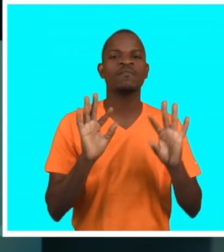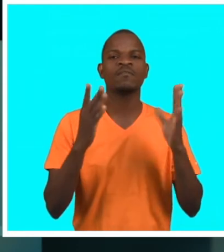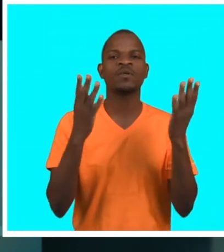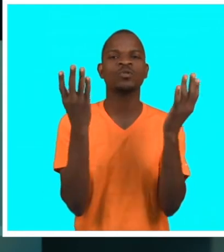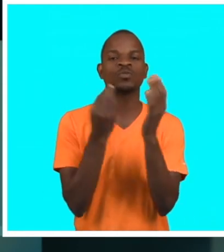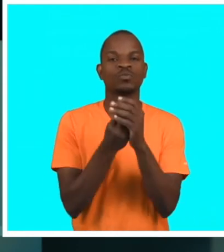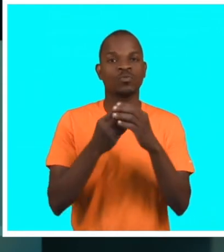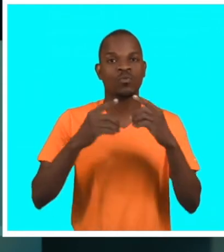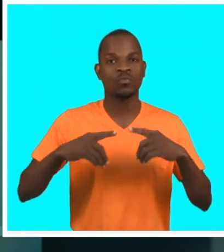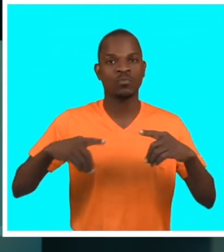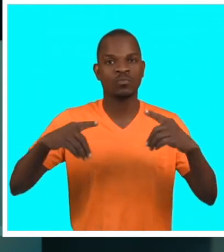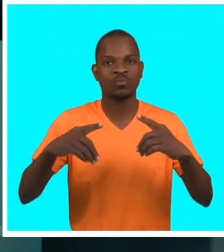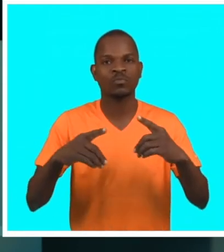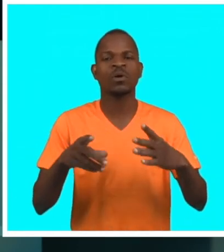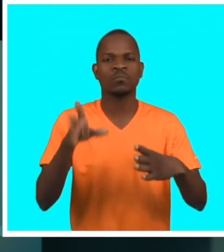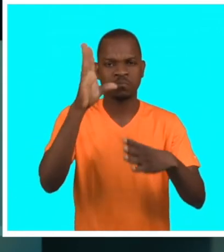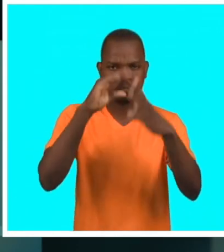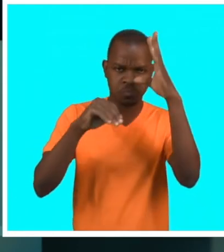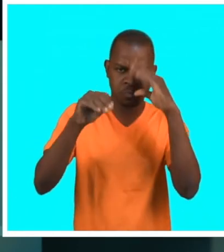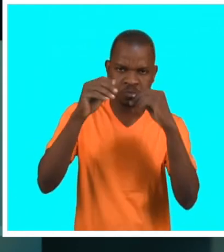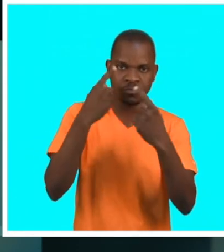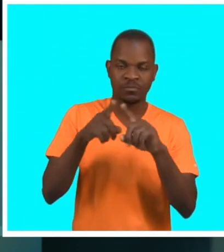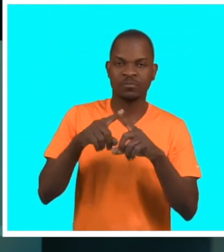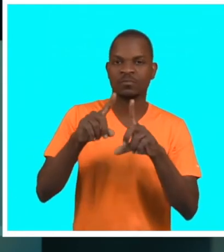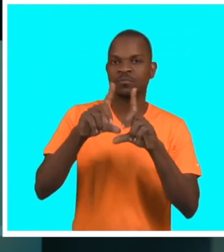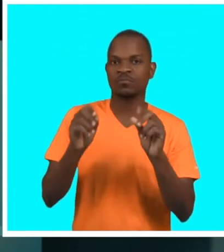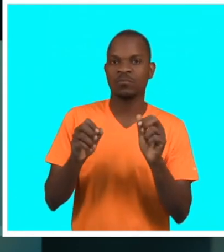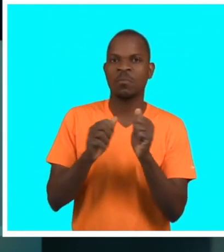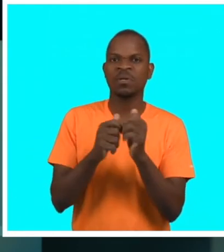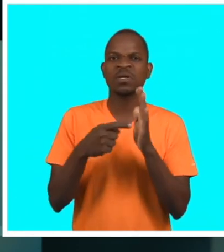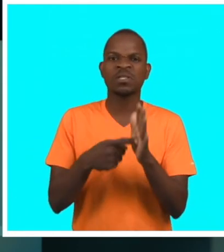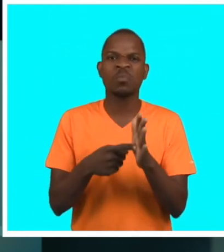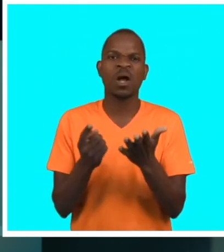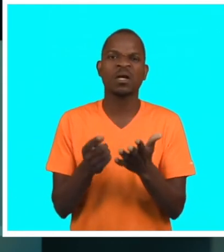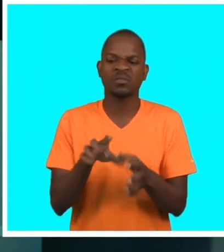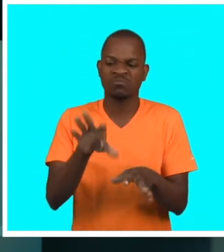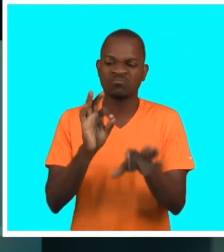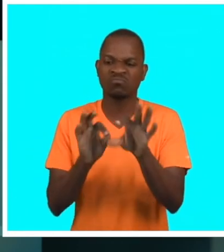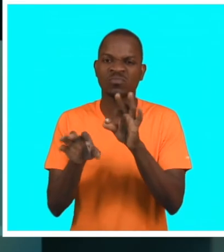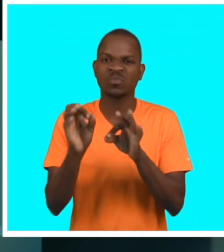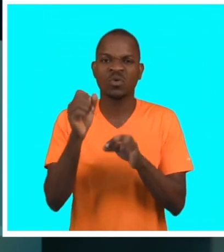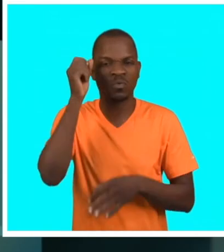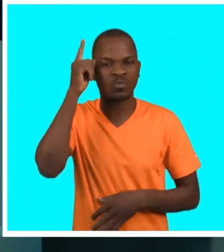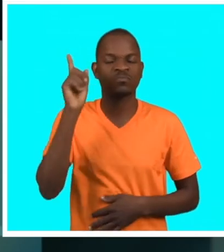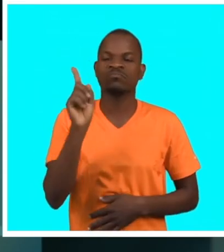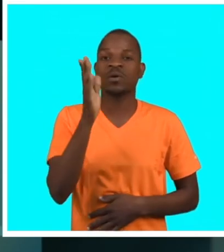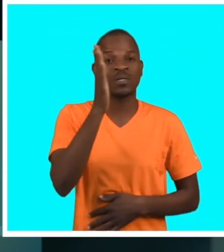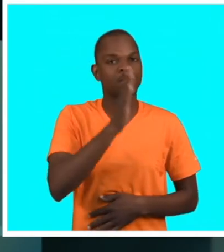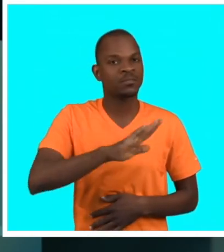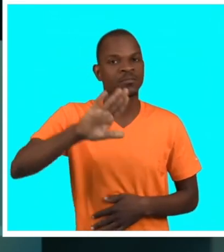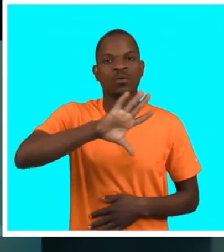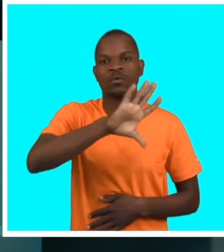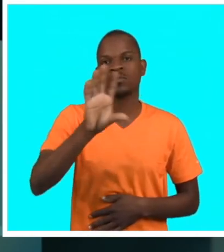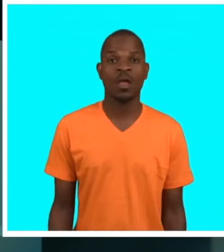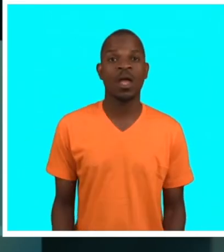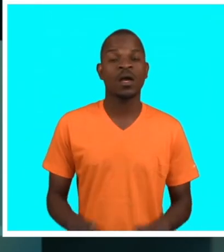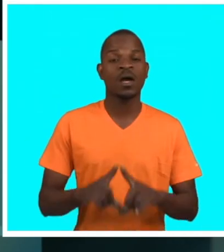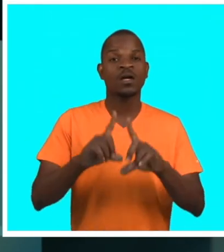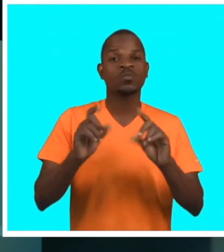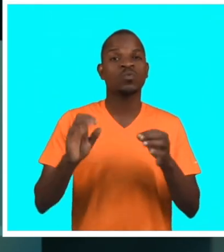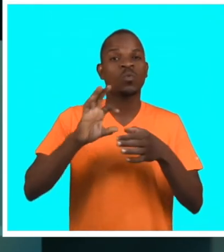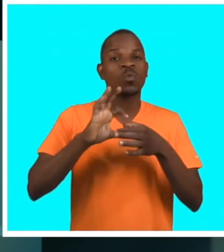populações, a beber deles. Não faço restrições de norte, sul, centro, não. Estou com todos eles.